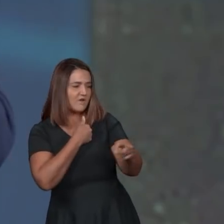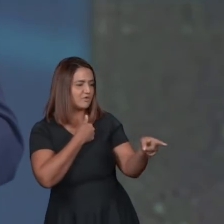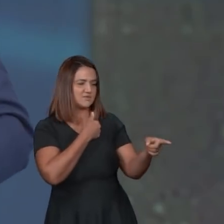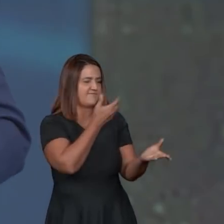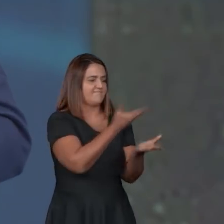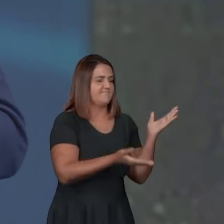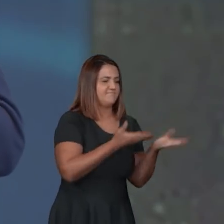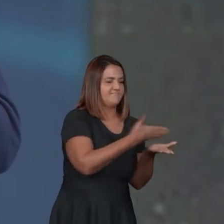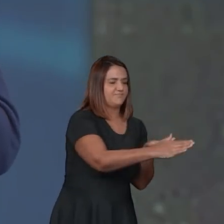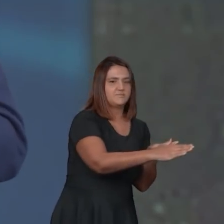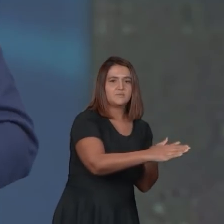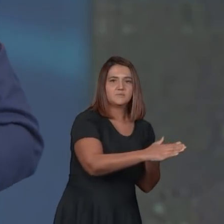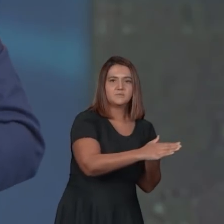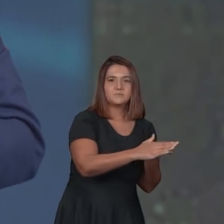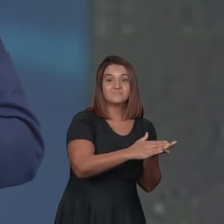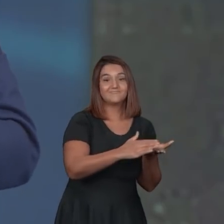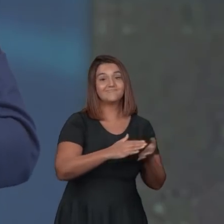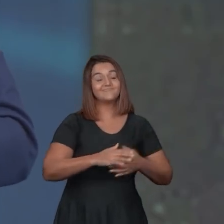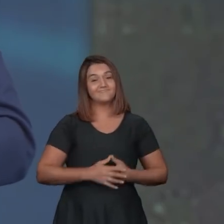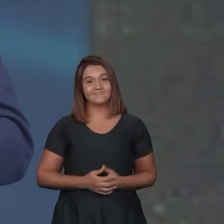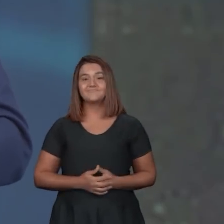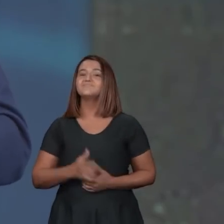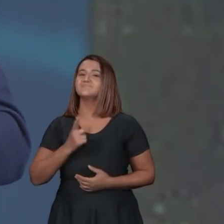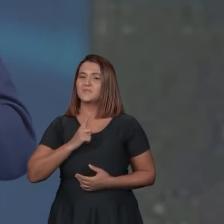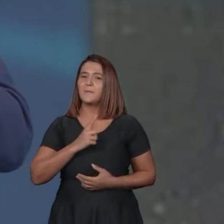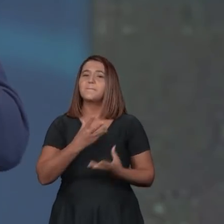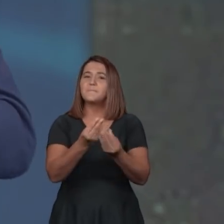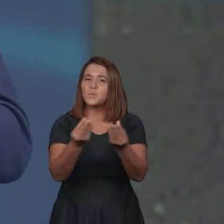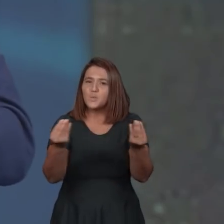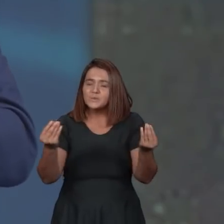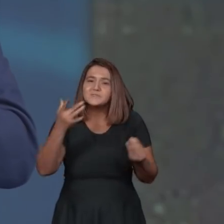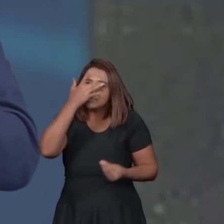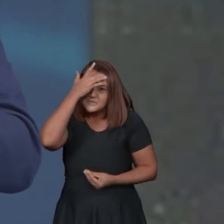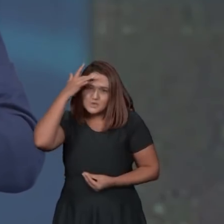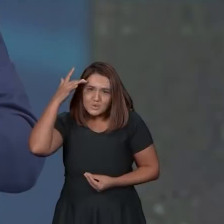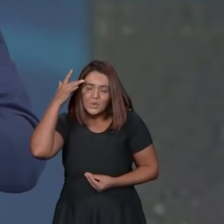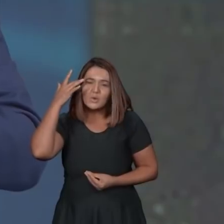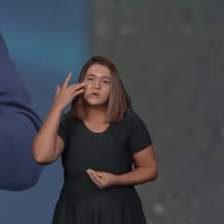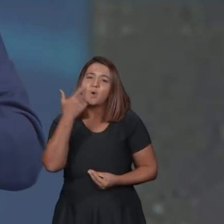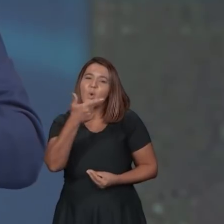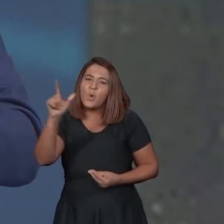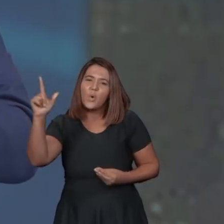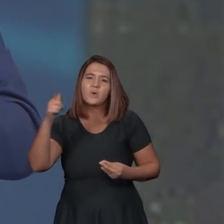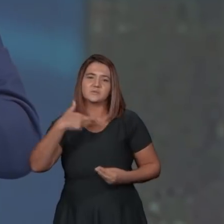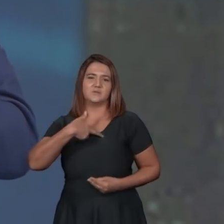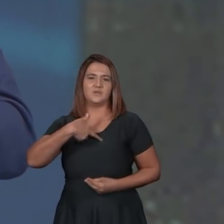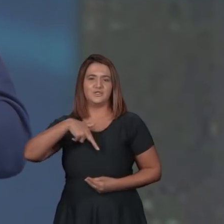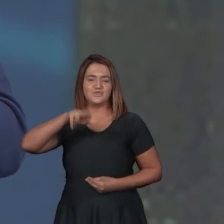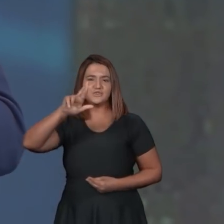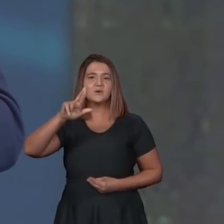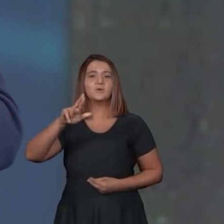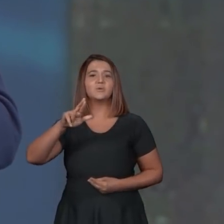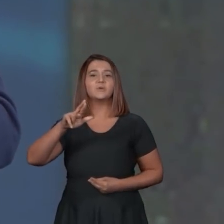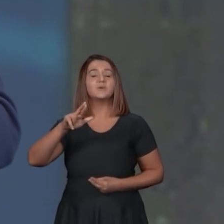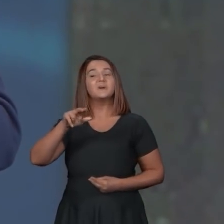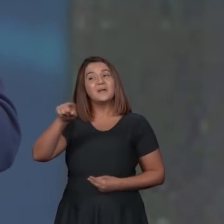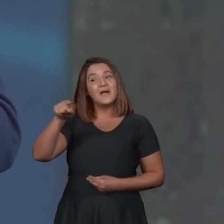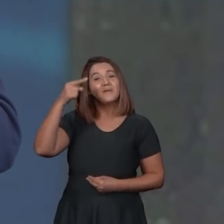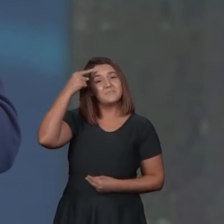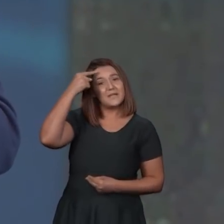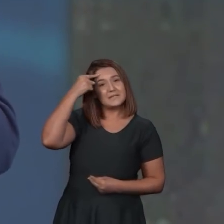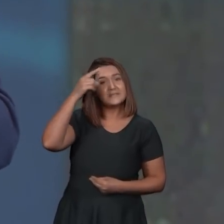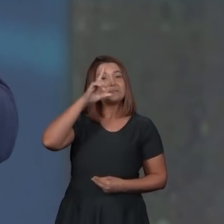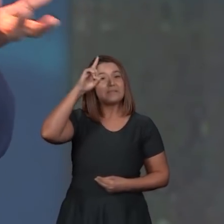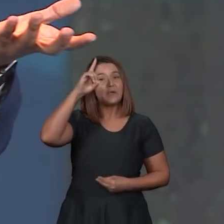tenho muitos amigos, muitos irmãos presbiterianos, mas eu não comungo com essa doutrina presbiteriana da predestinação,